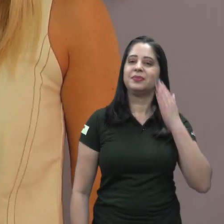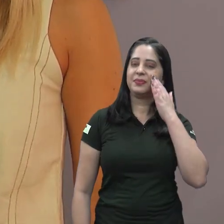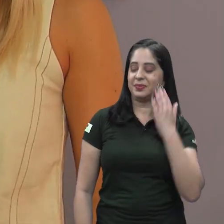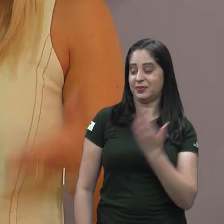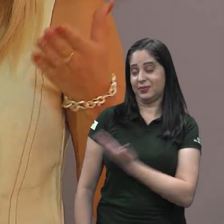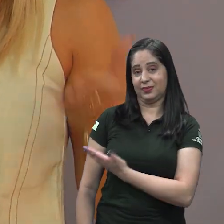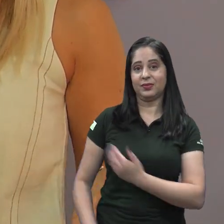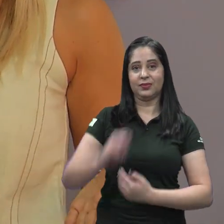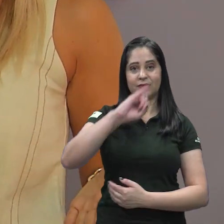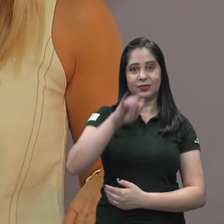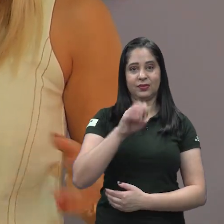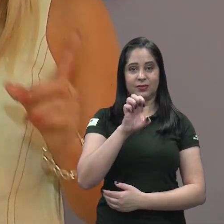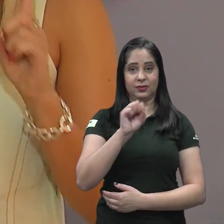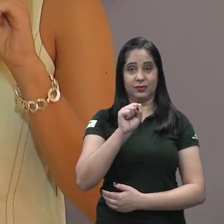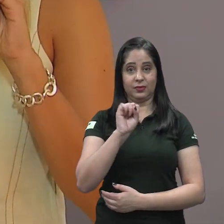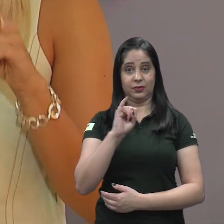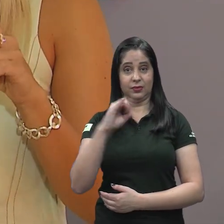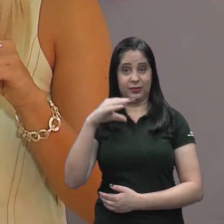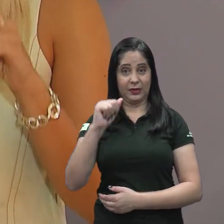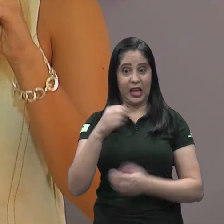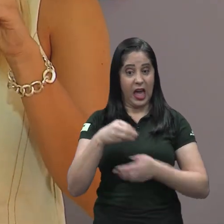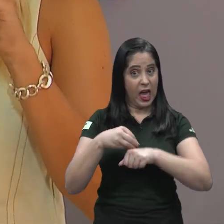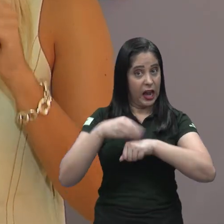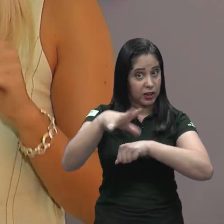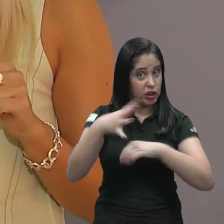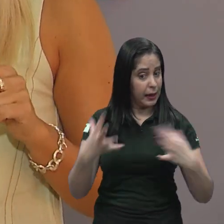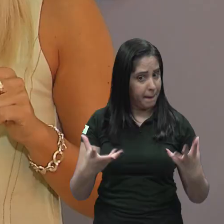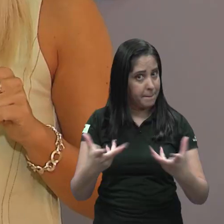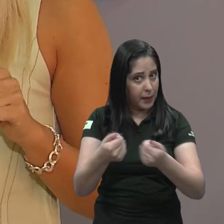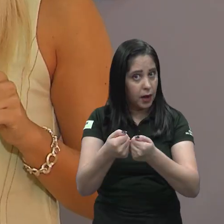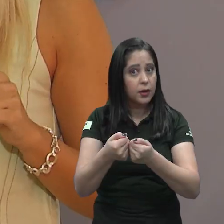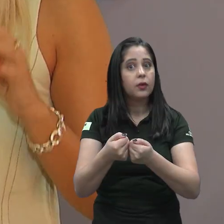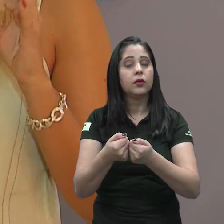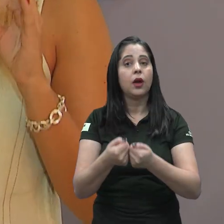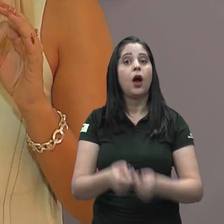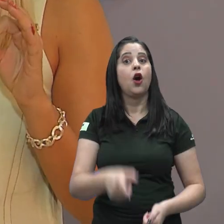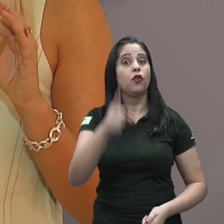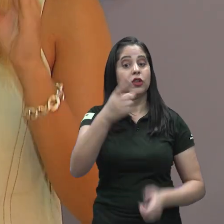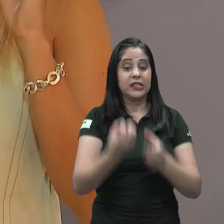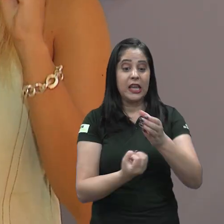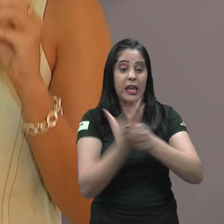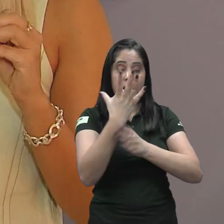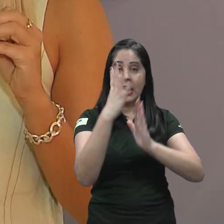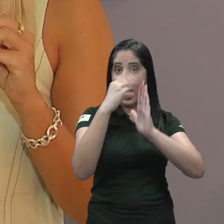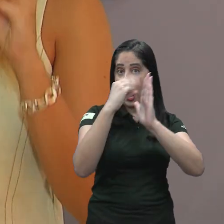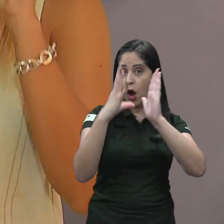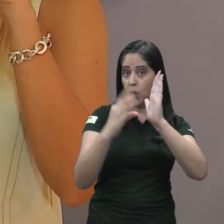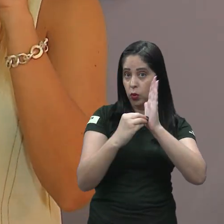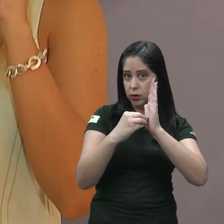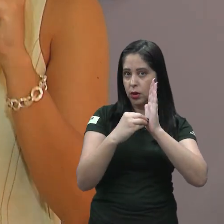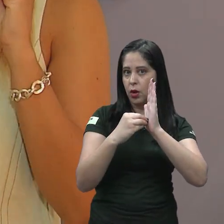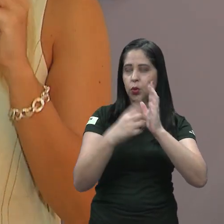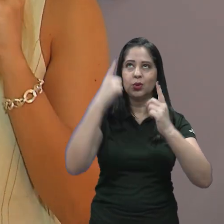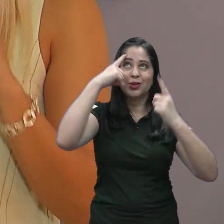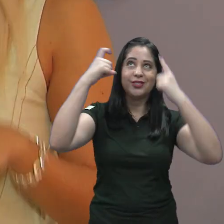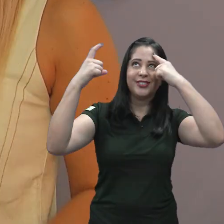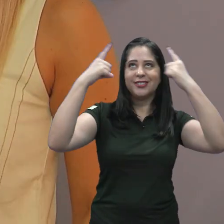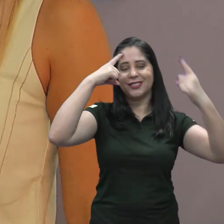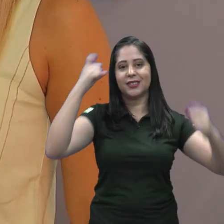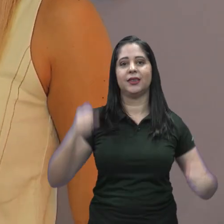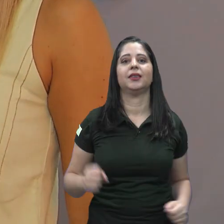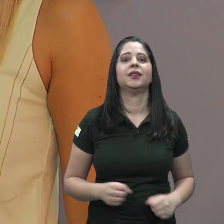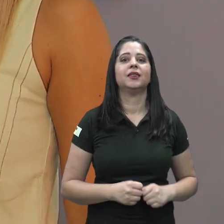Estamos aqui com Jéssica Marques e ela vai dar uma dica valiosa para você criar conteúdos com